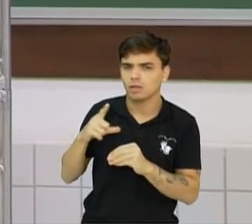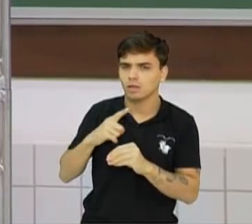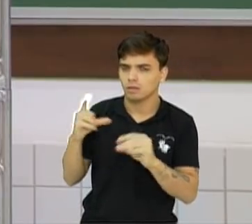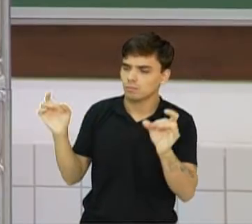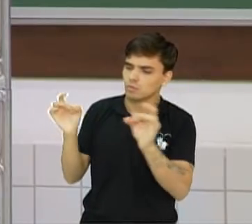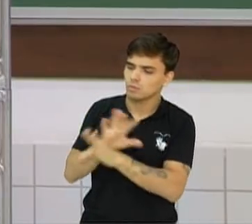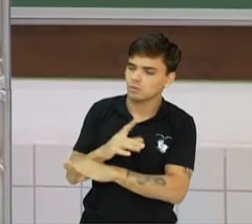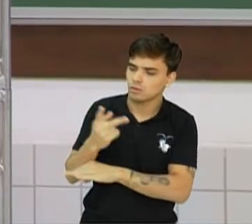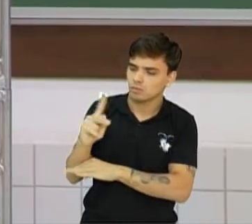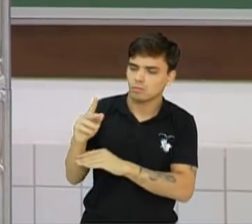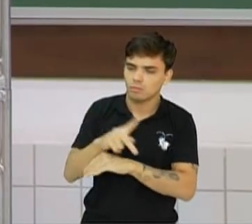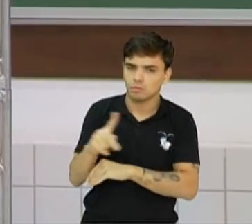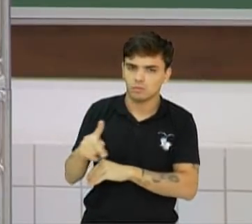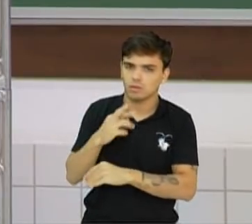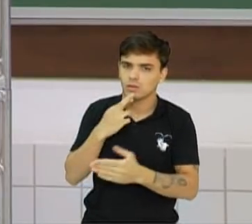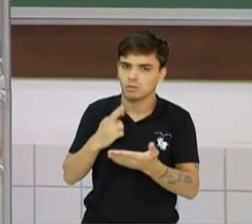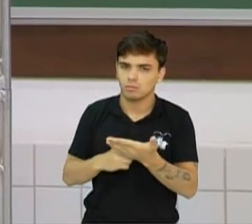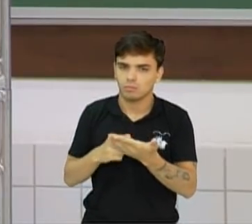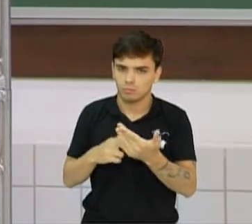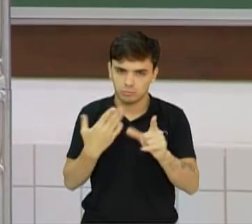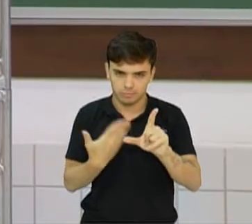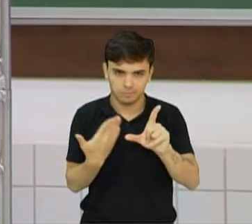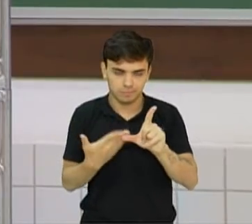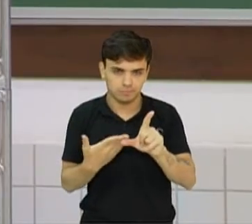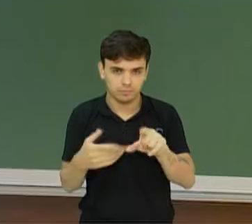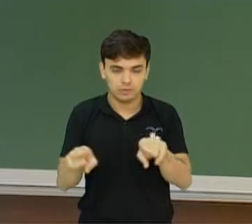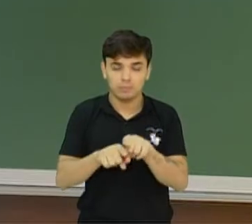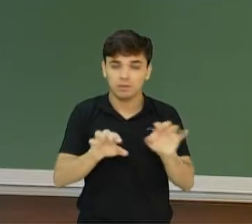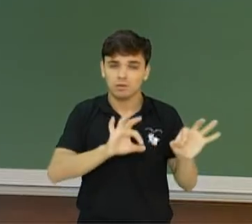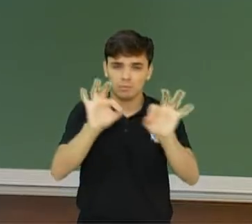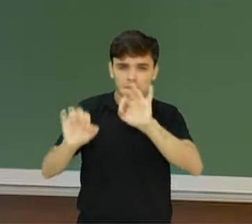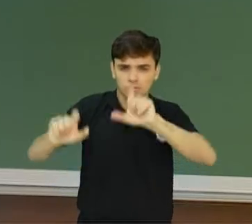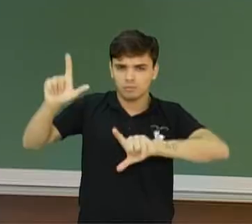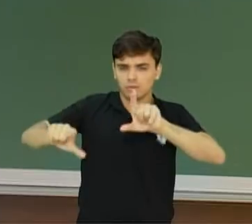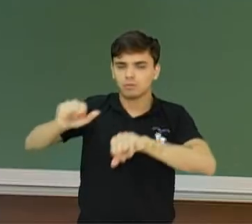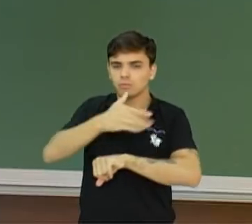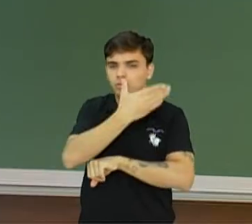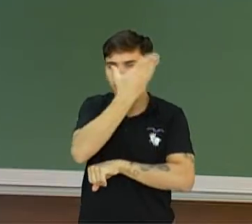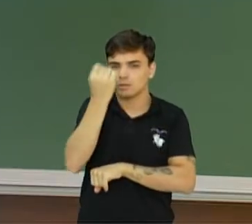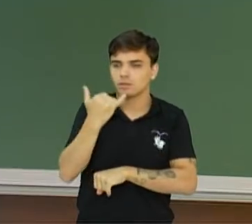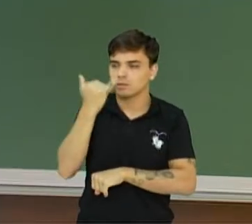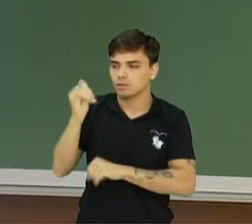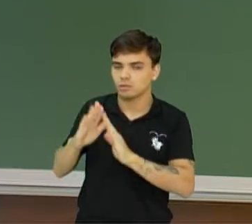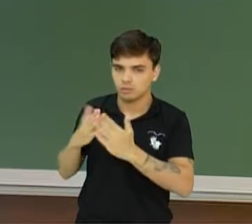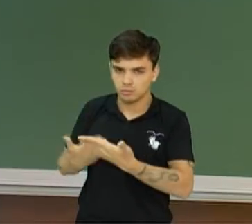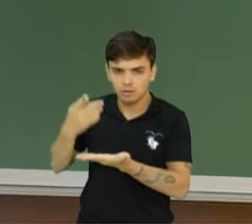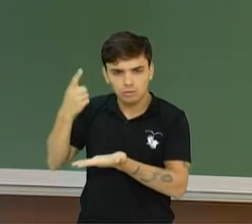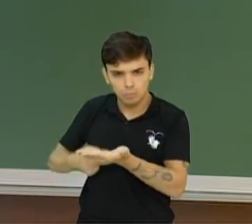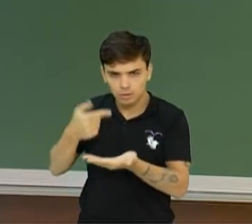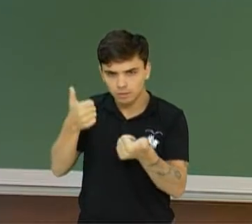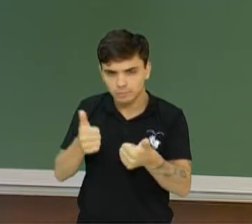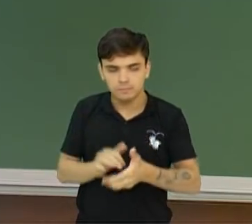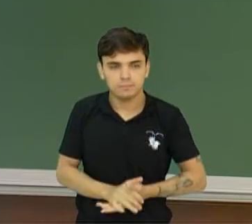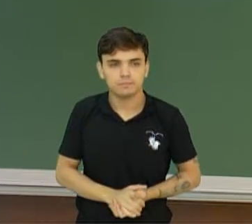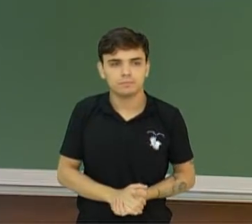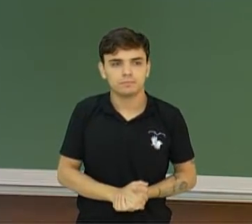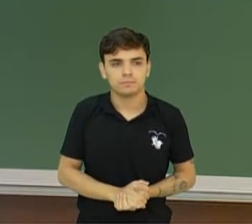no Classroom que ela vai te responder. E se está assistindo só pela televisão, não esquece de ligar na escola. Combinado, gente?